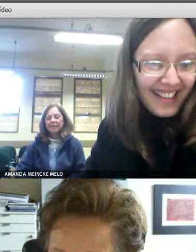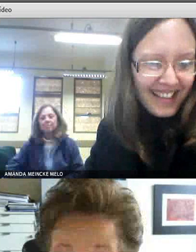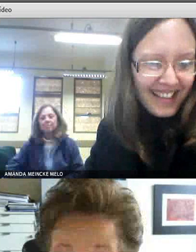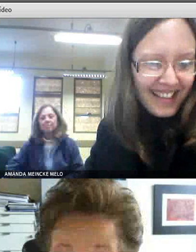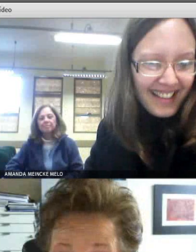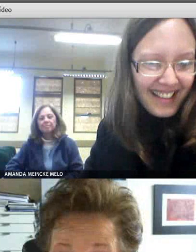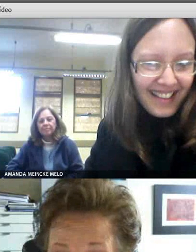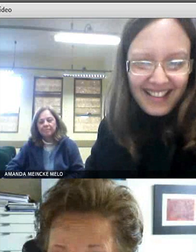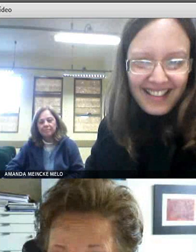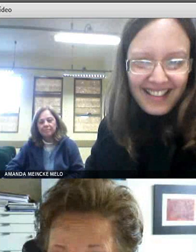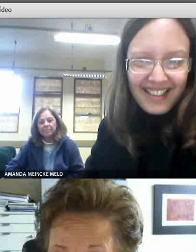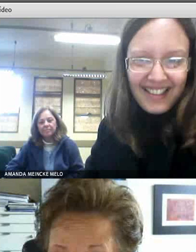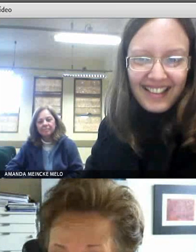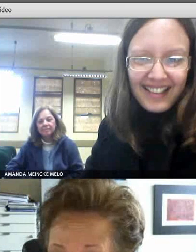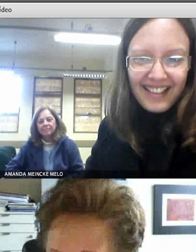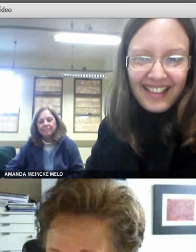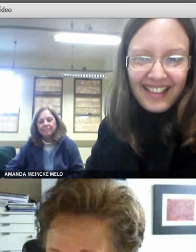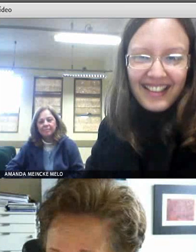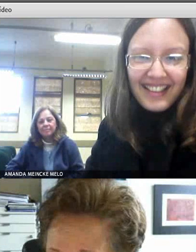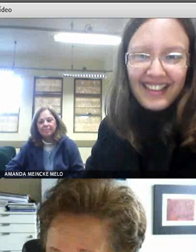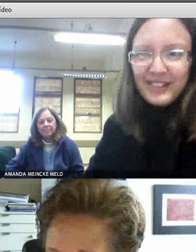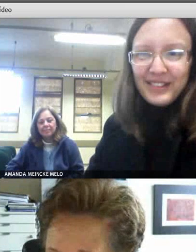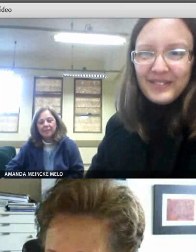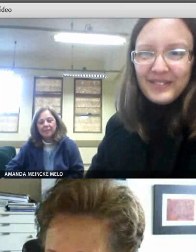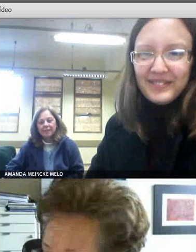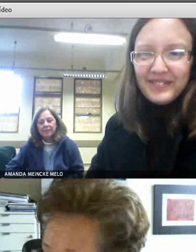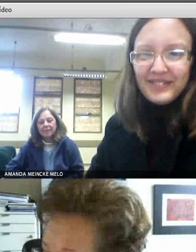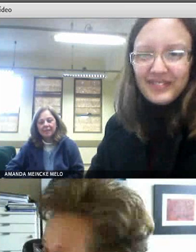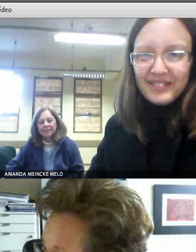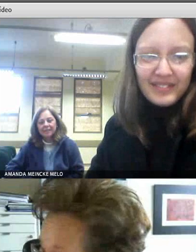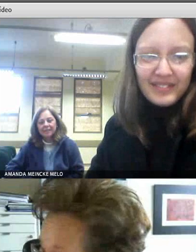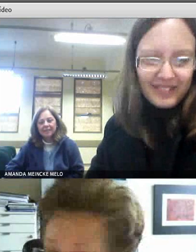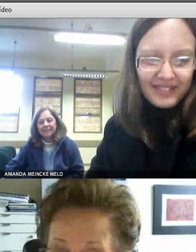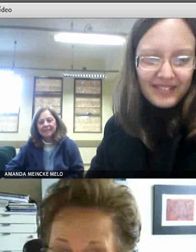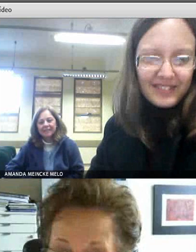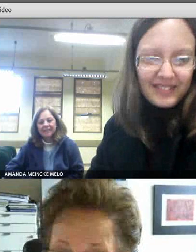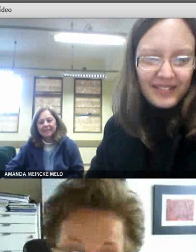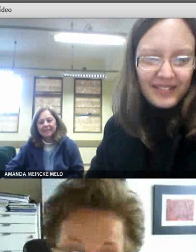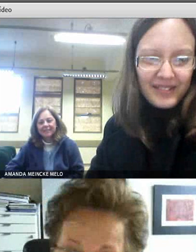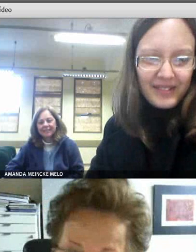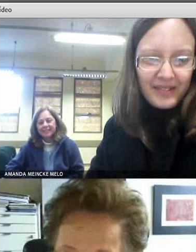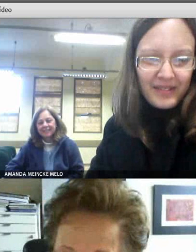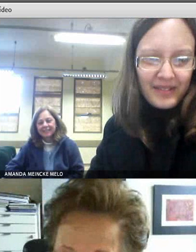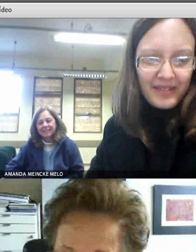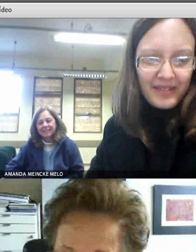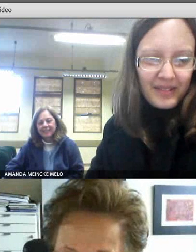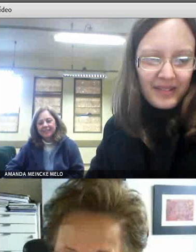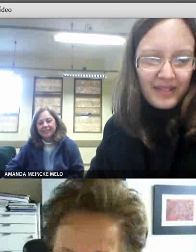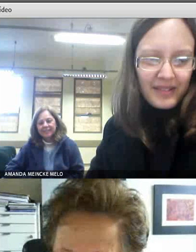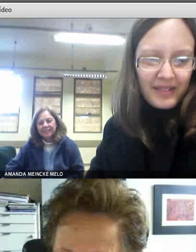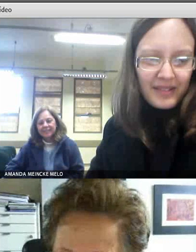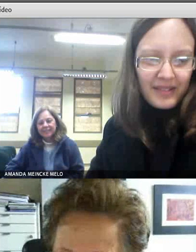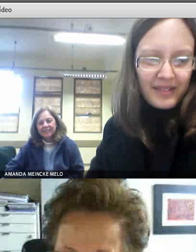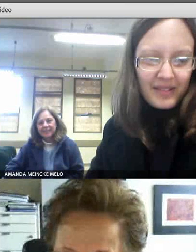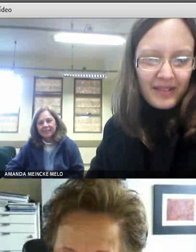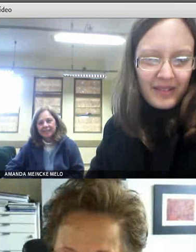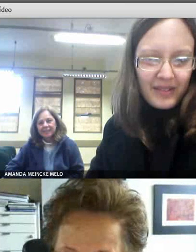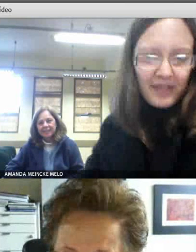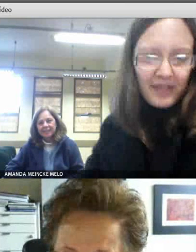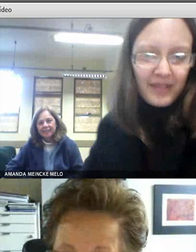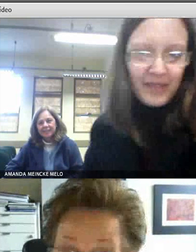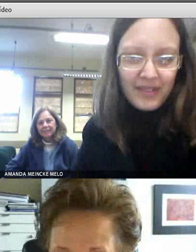participantes. É, e eu acho que vocês me deram essa oportunidade para mim e pro Bruno. Agora nós vamos lá atrás da SEAD, atrás